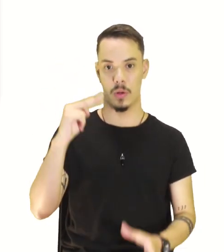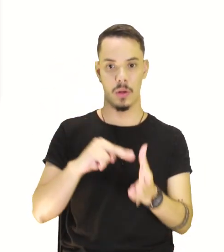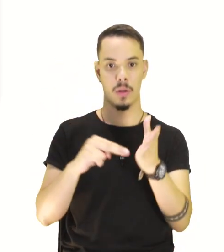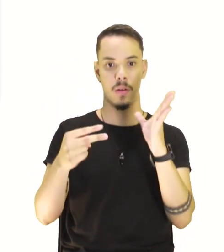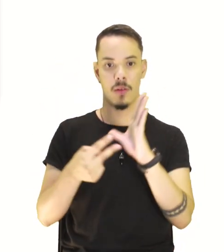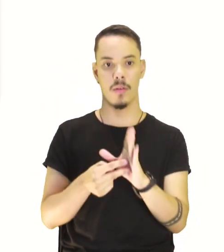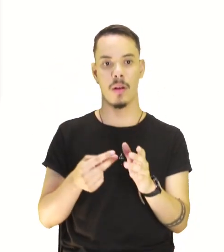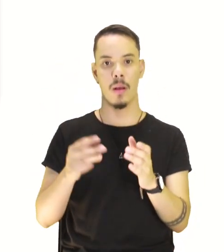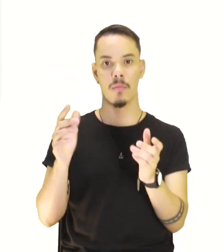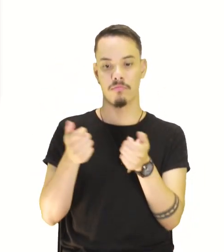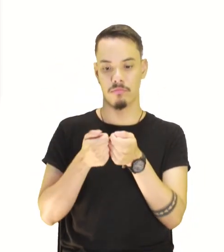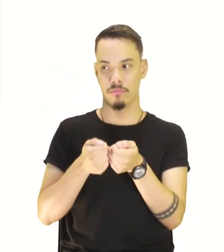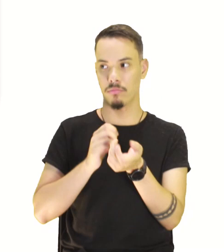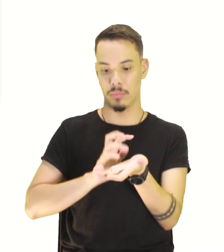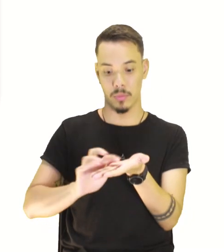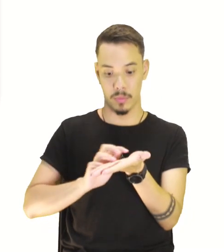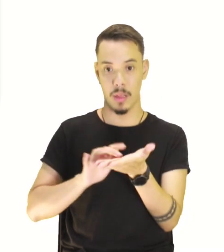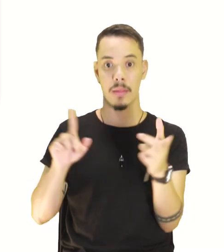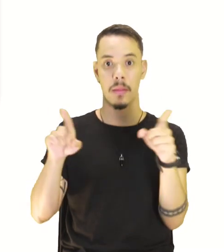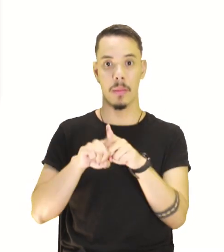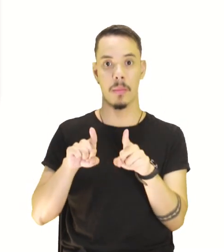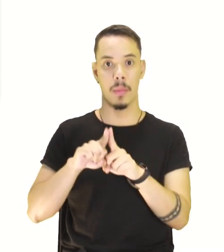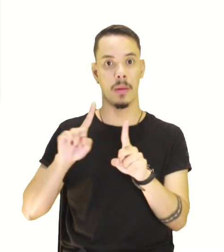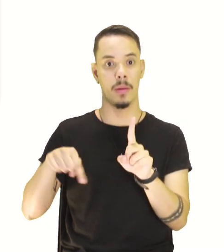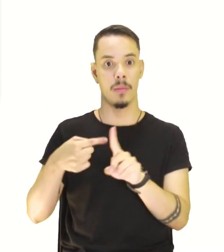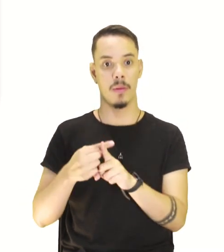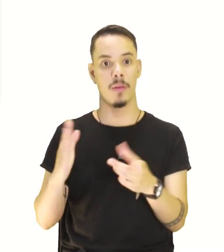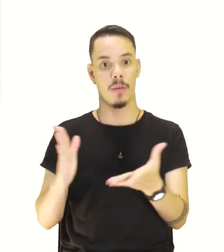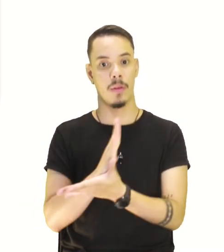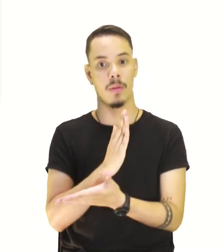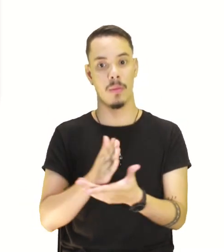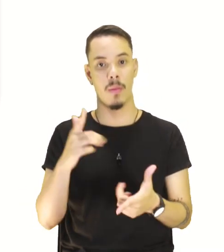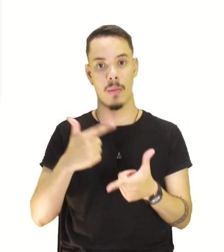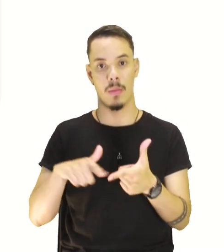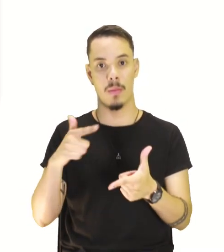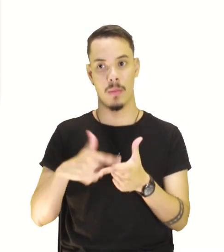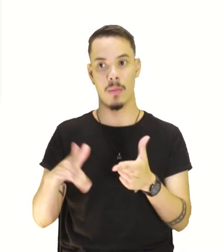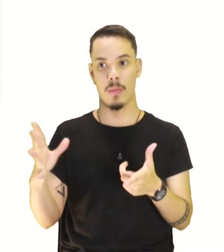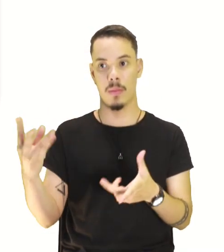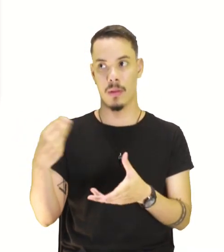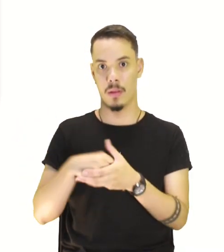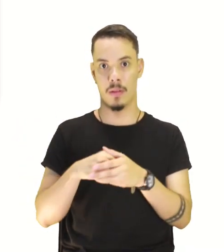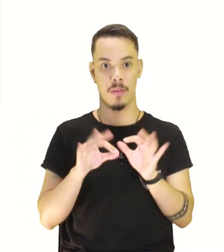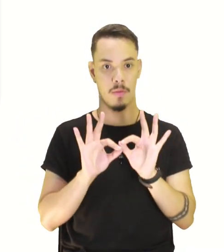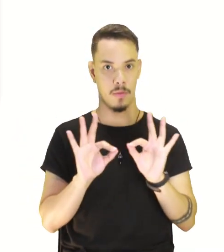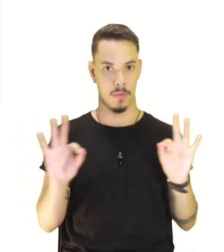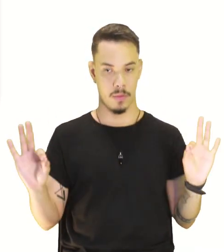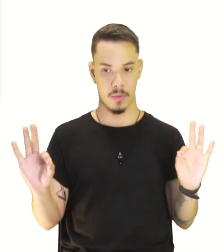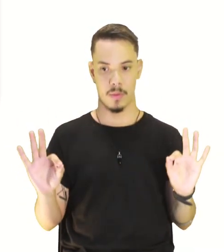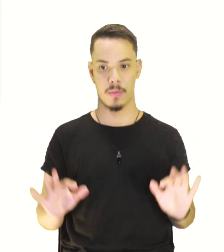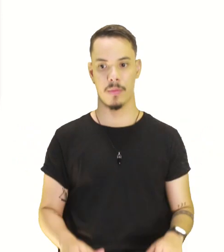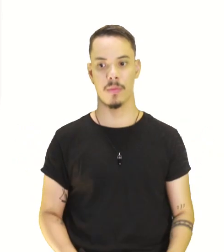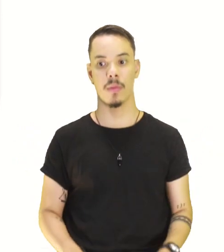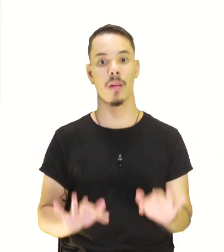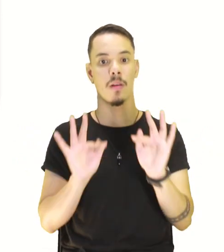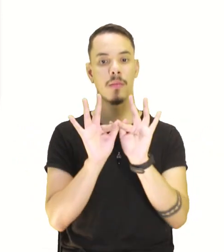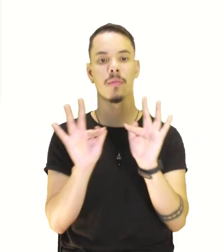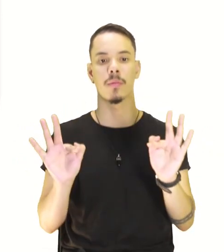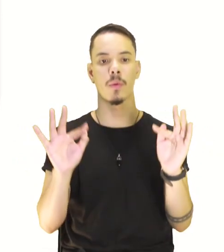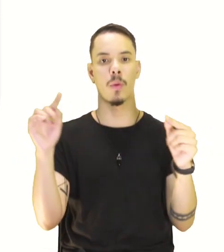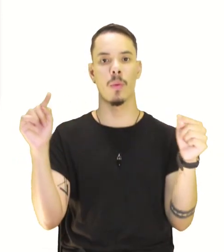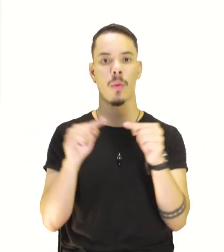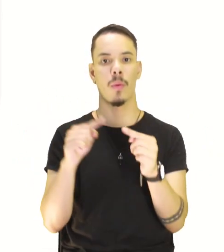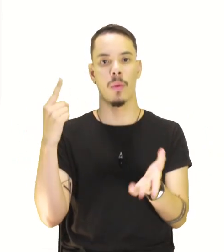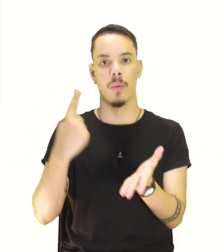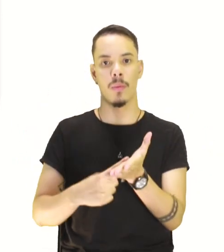fazer contas, e vamos trabalhar alguns problemas que envolvem função. Muito bem. E como combinado,